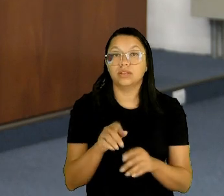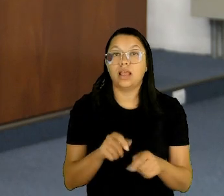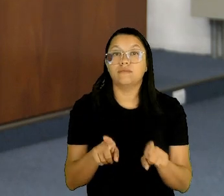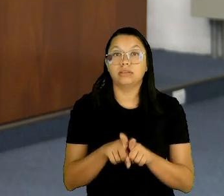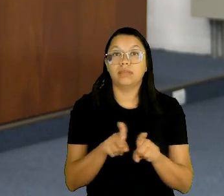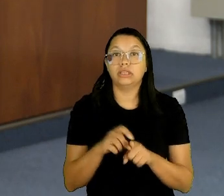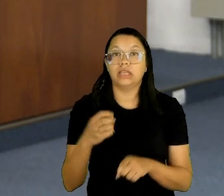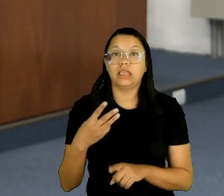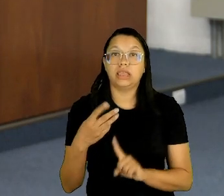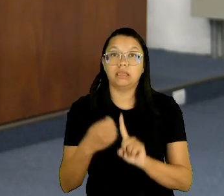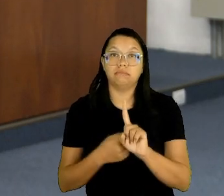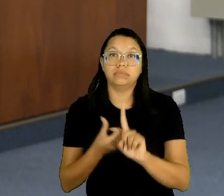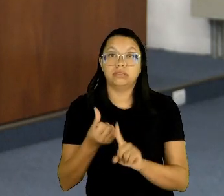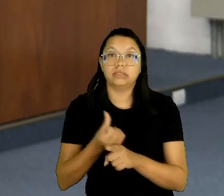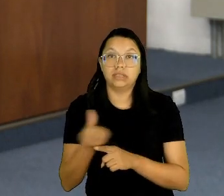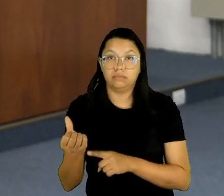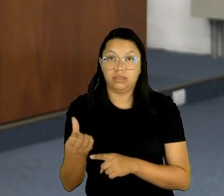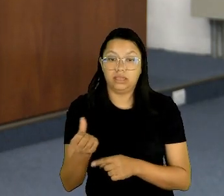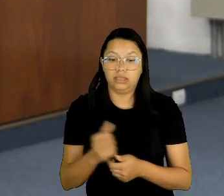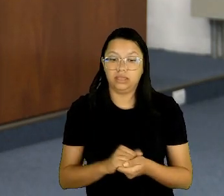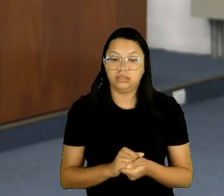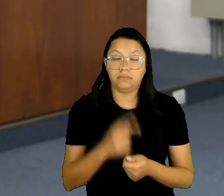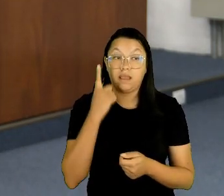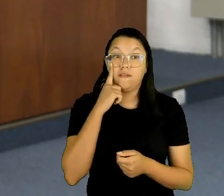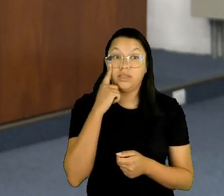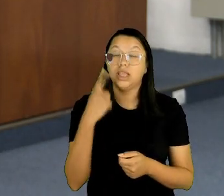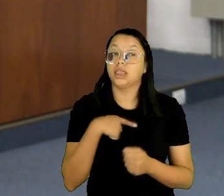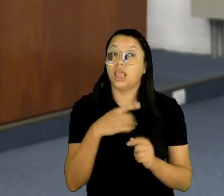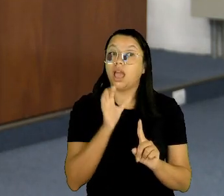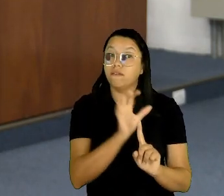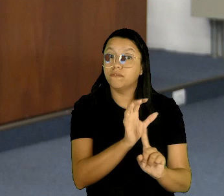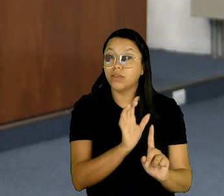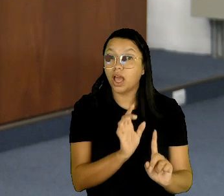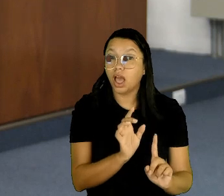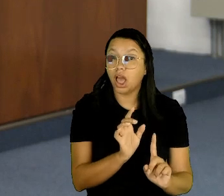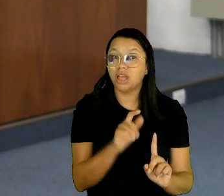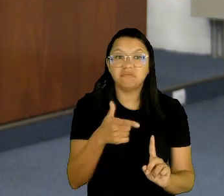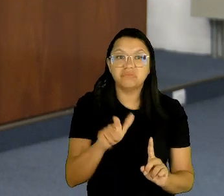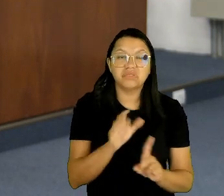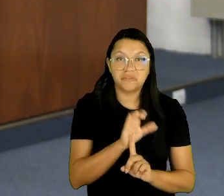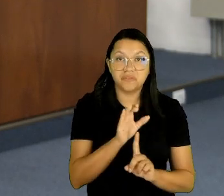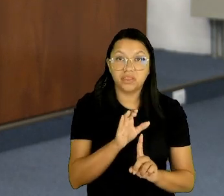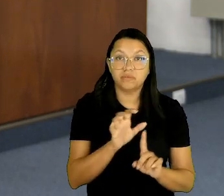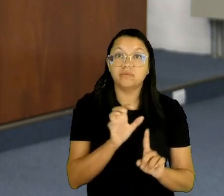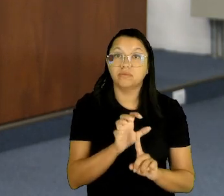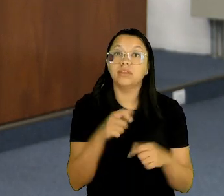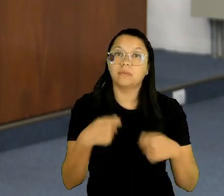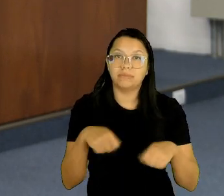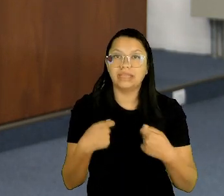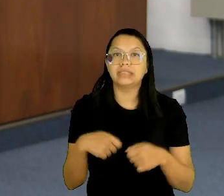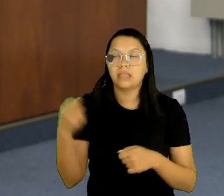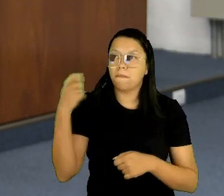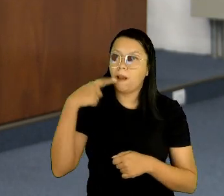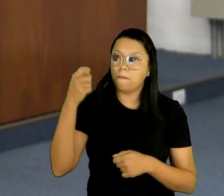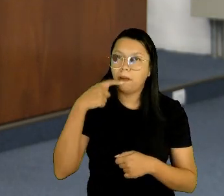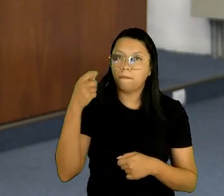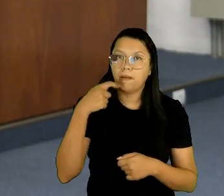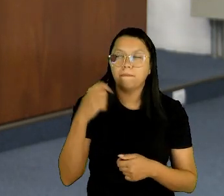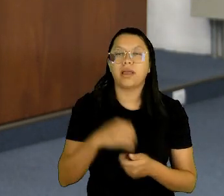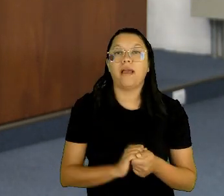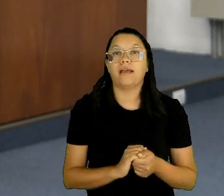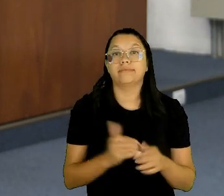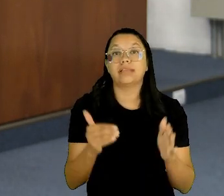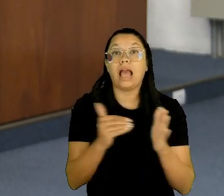dá esse tempo aqui de 3 a 6 meses para essa mudança de estilo de vida, ver se surge efeito. E não surgindo efeito, pode ser que precise de